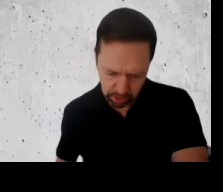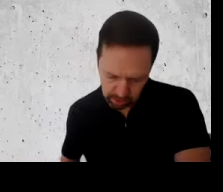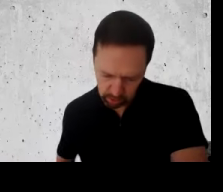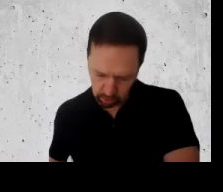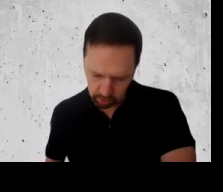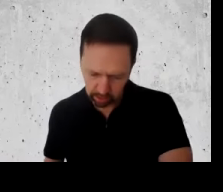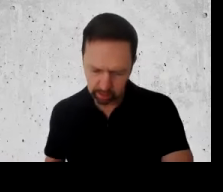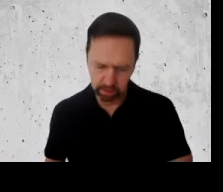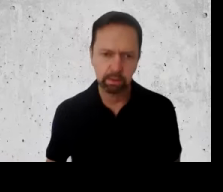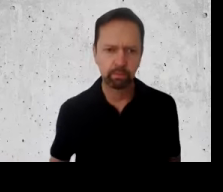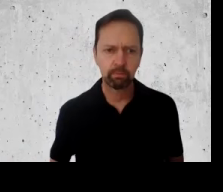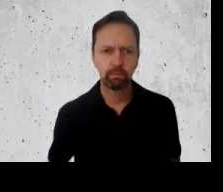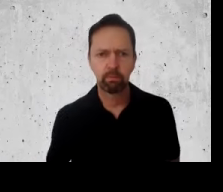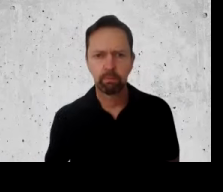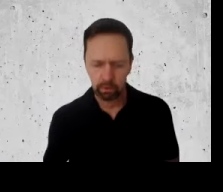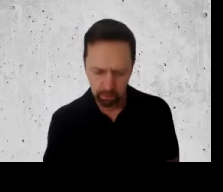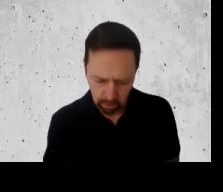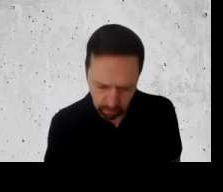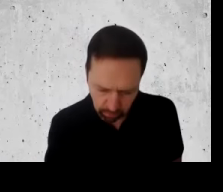hoje, é o Cícero Rodrigues,